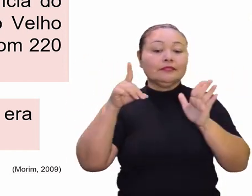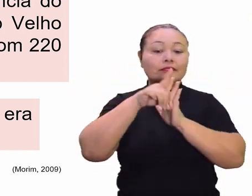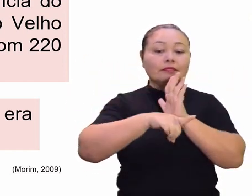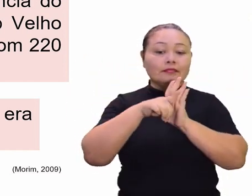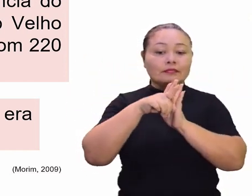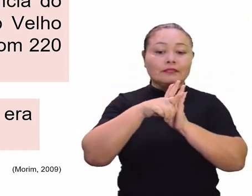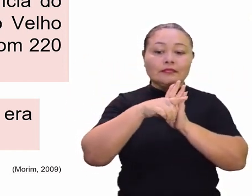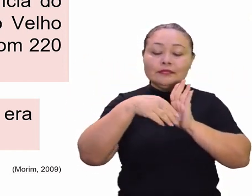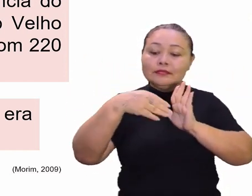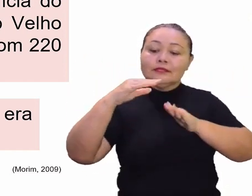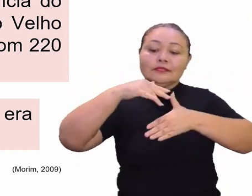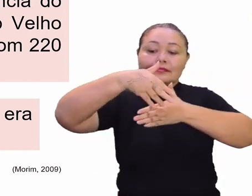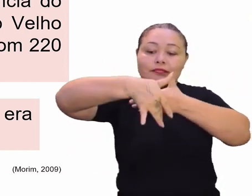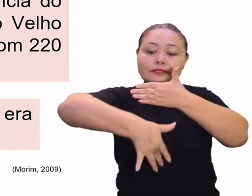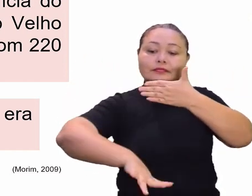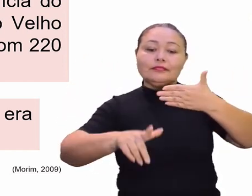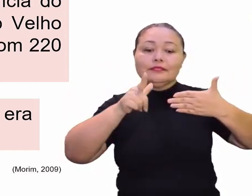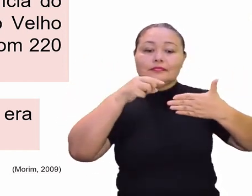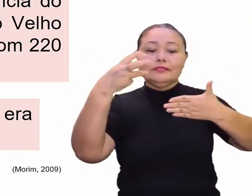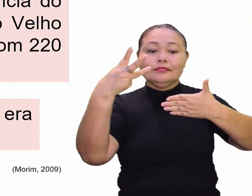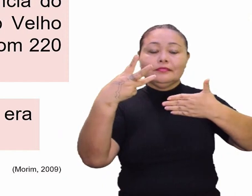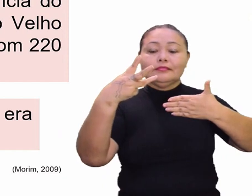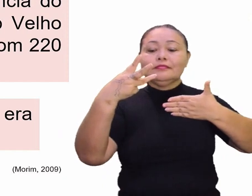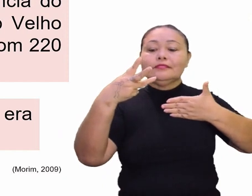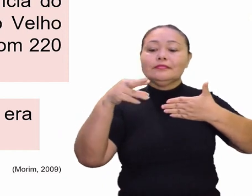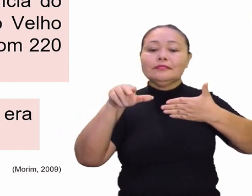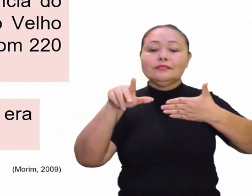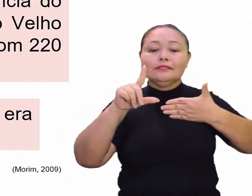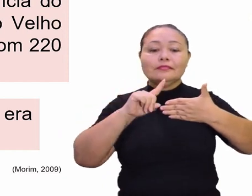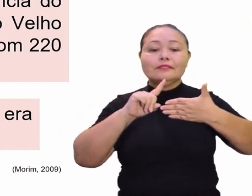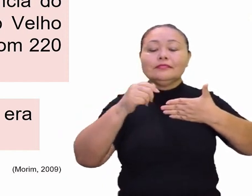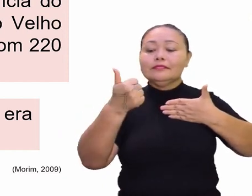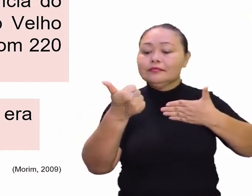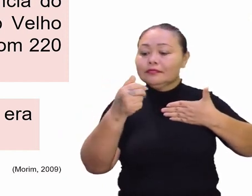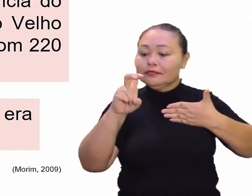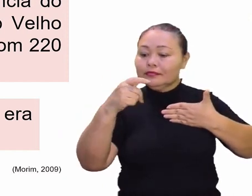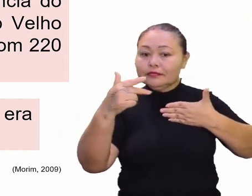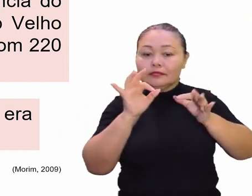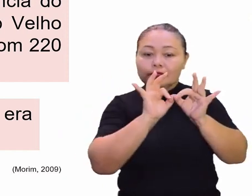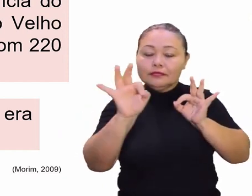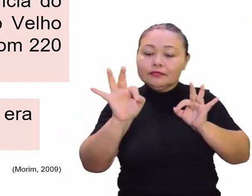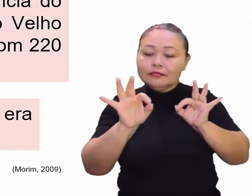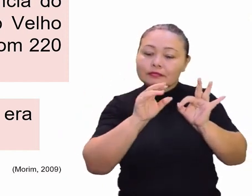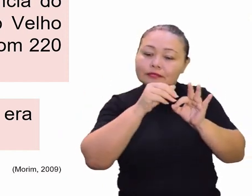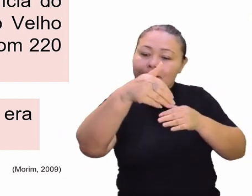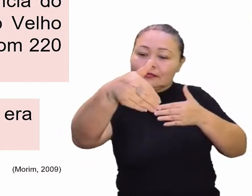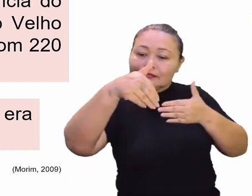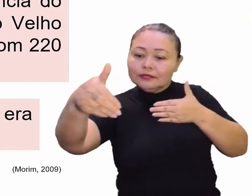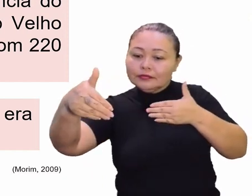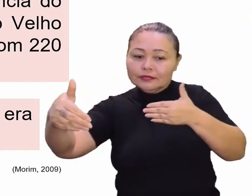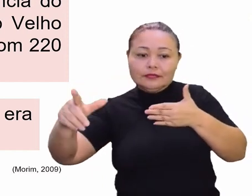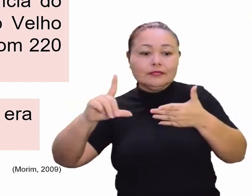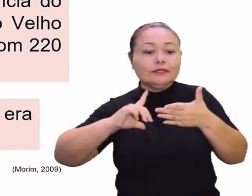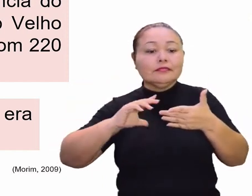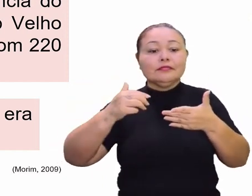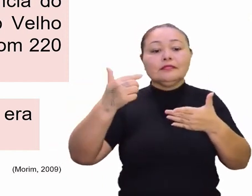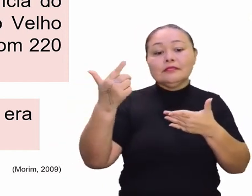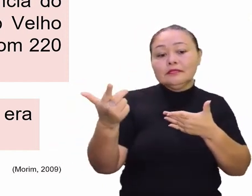ferrovia alcança a Cachoeira de Três Irmãos, com 152 quilômetros de extensão.